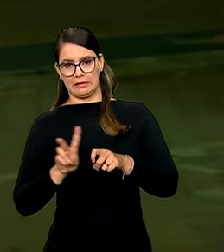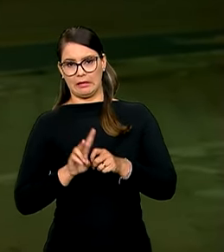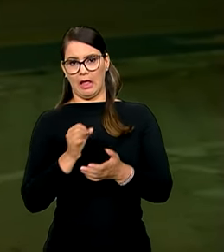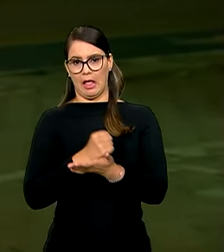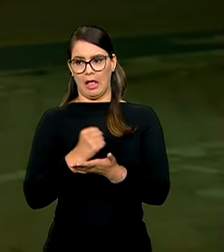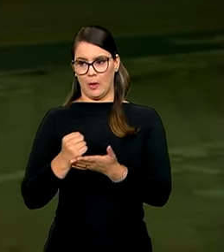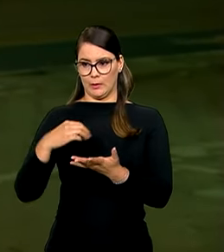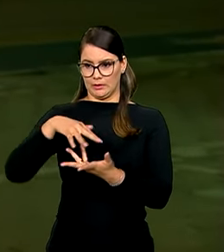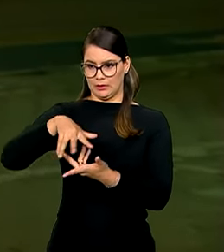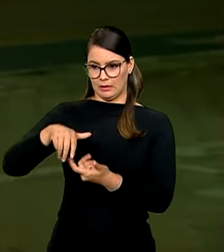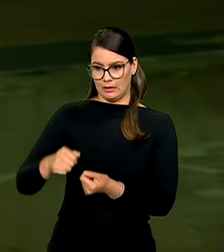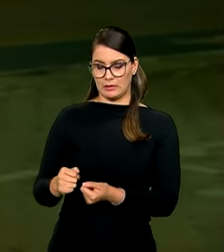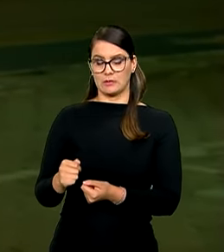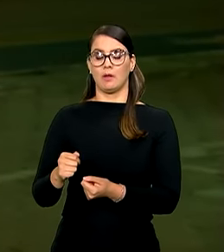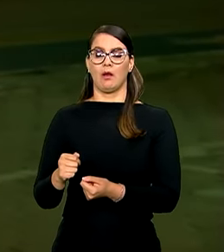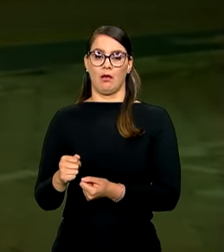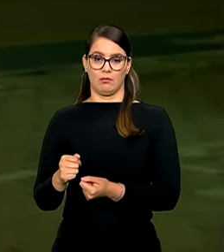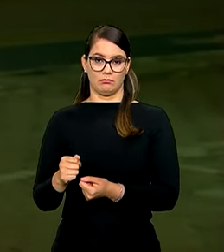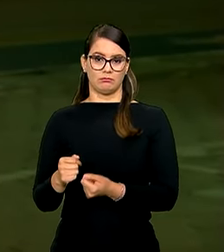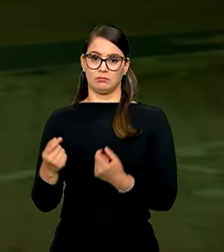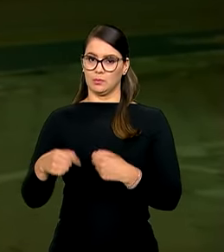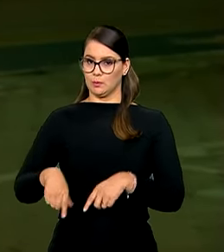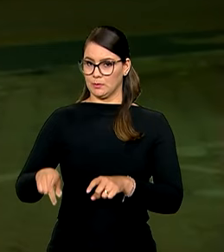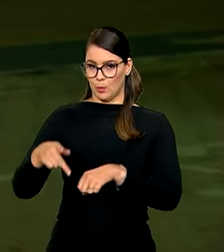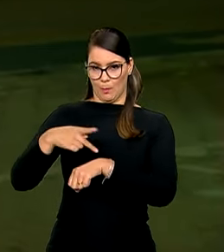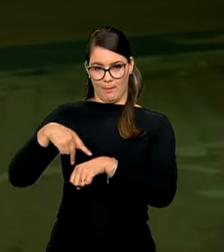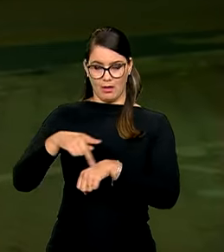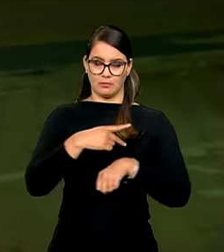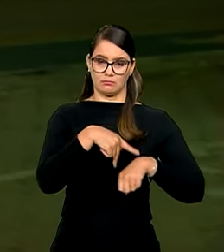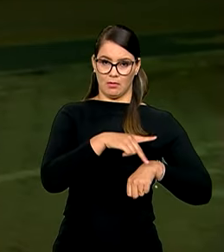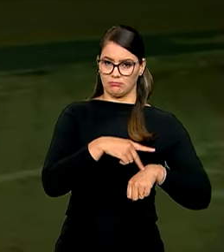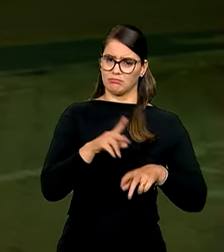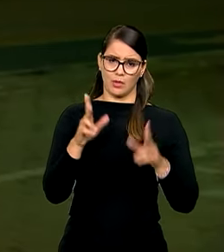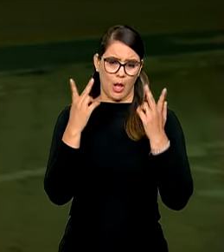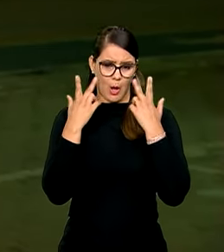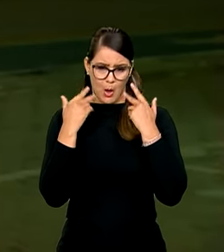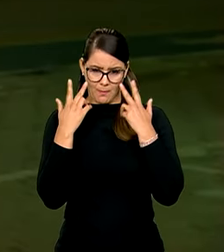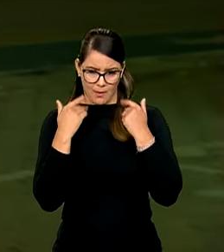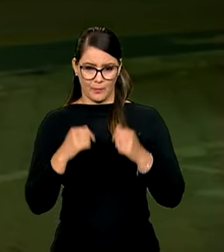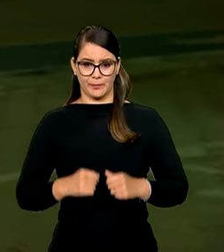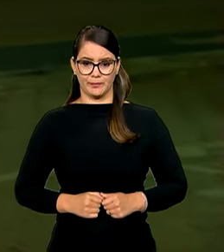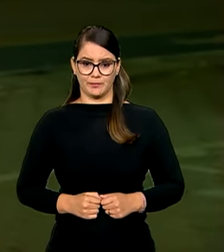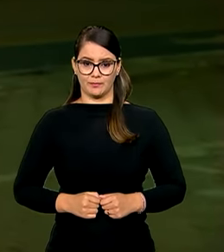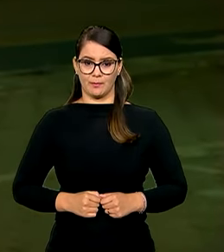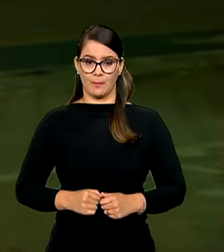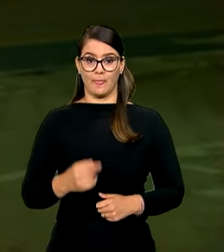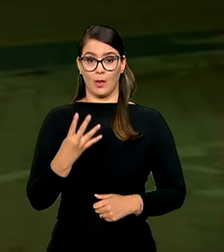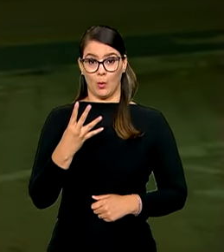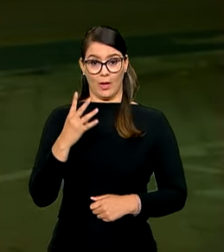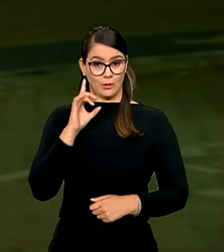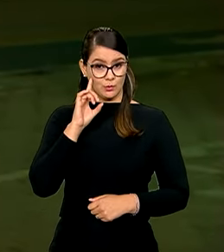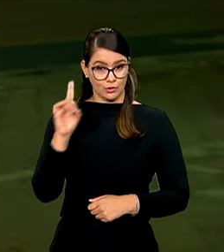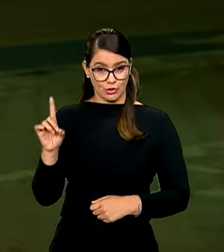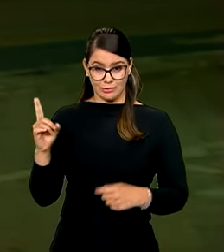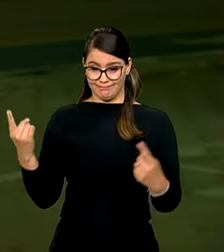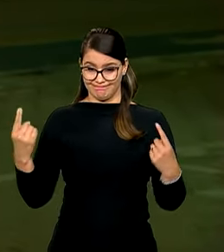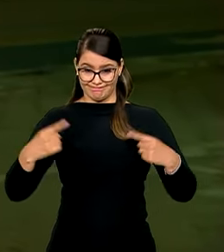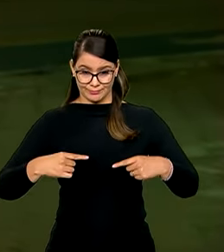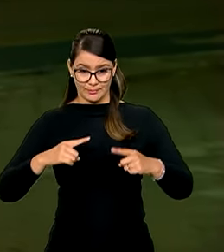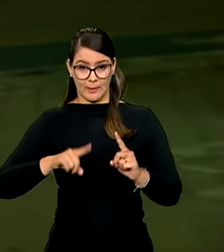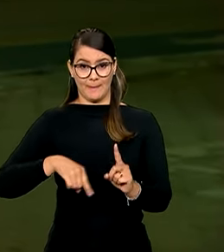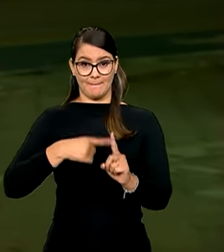internacional emitido pelas autoridades veterinárias dos países de origem, o que é normal. Neste quarto dia de conflito, mais